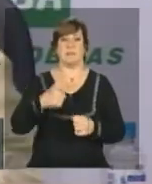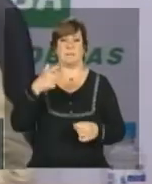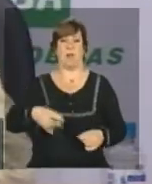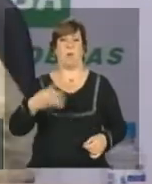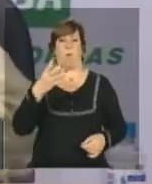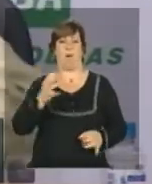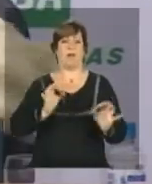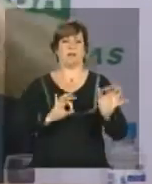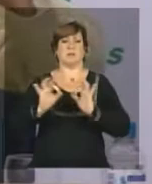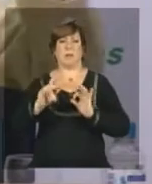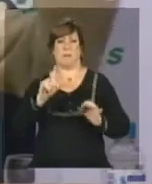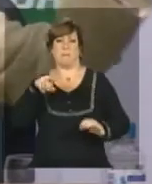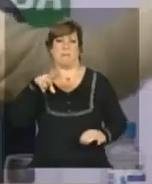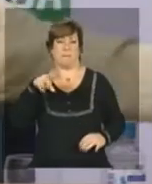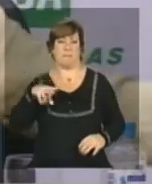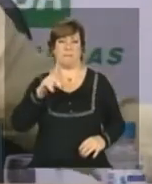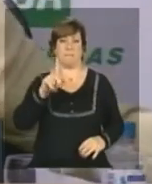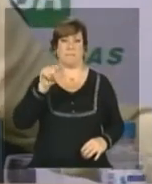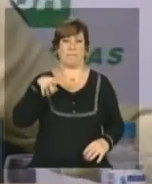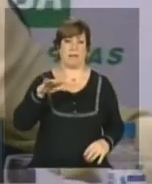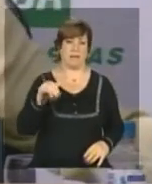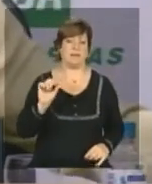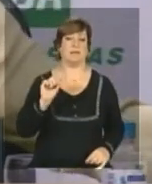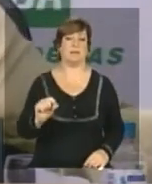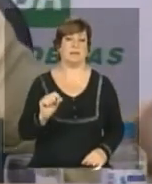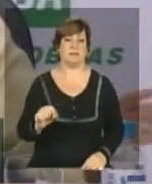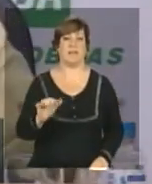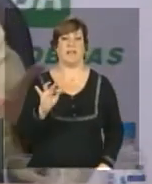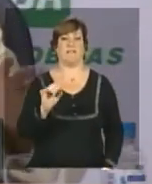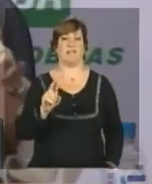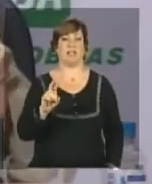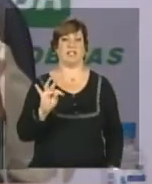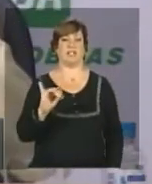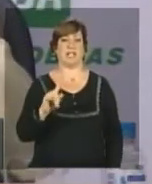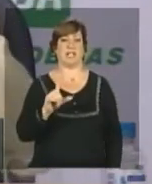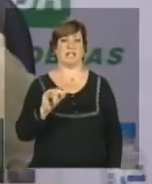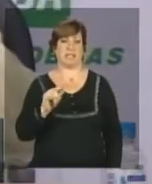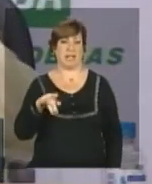plantas de fertilizantes? Você vai fazer mais 8 térmicas? Não.